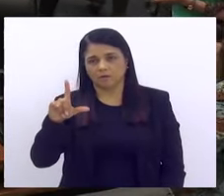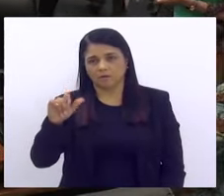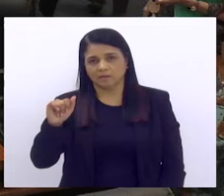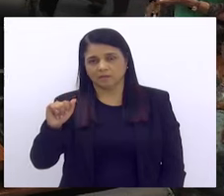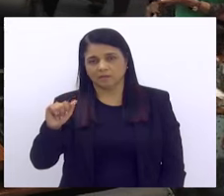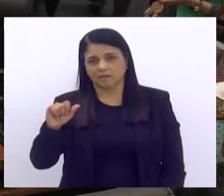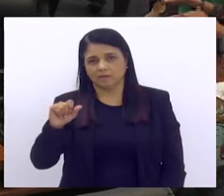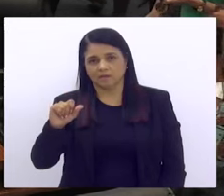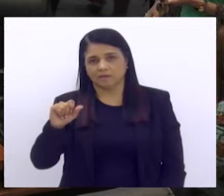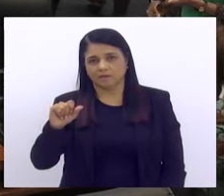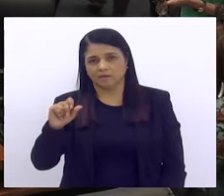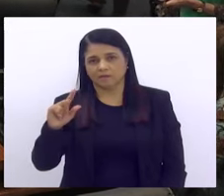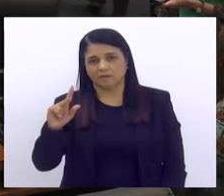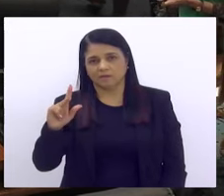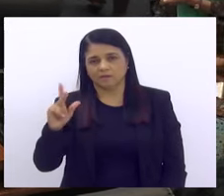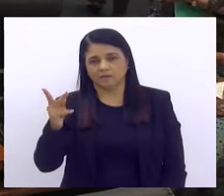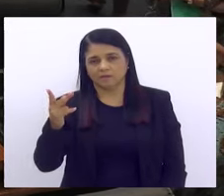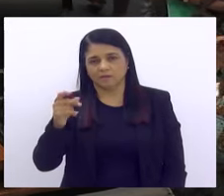ao final...